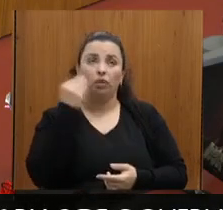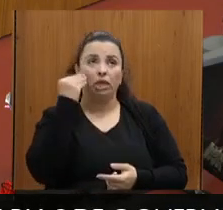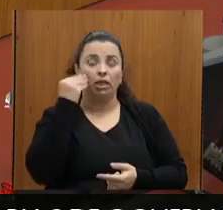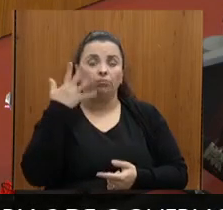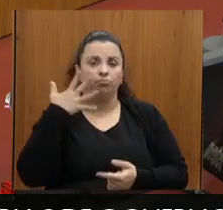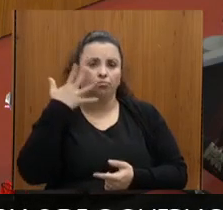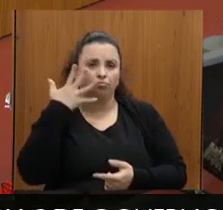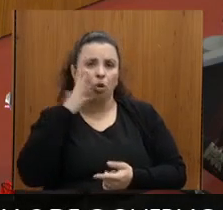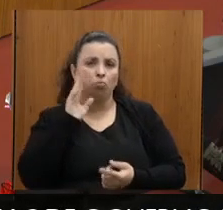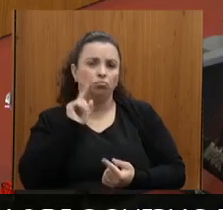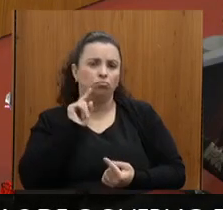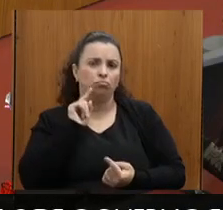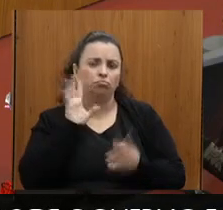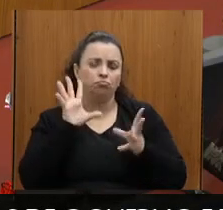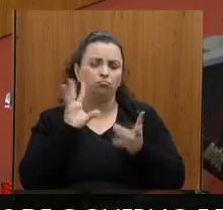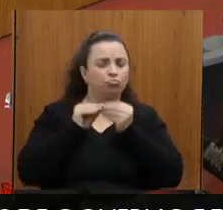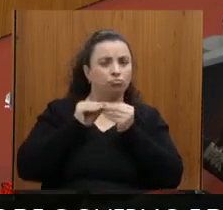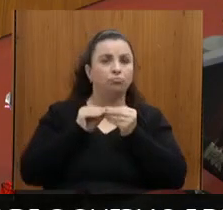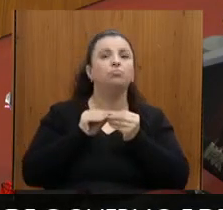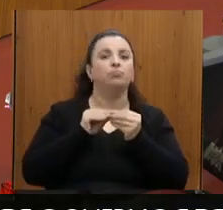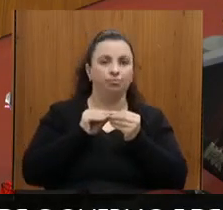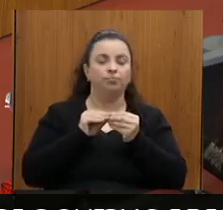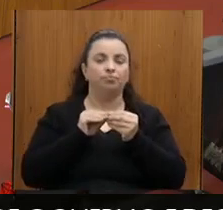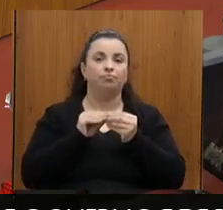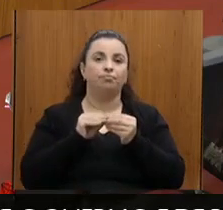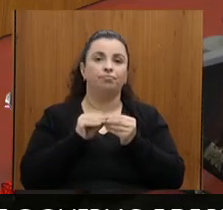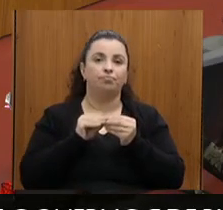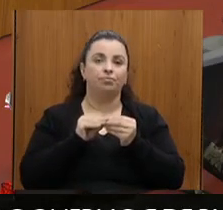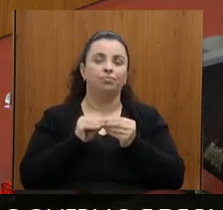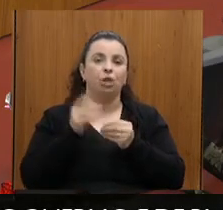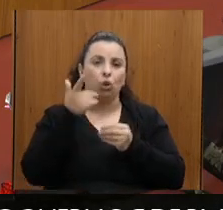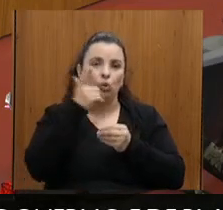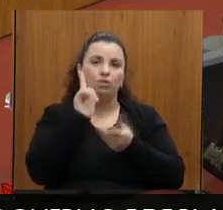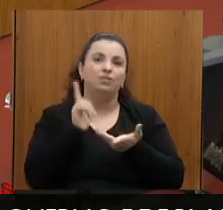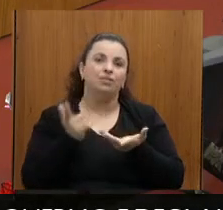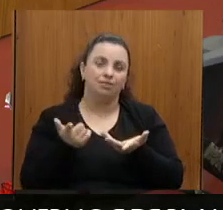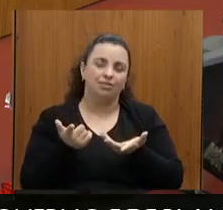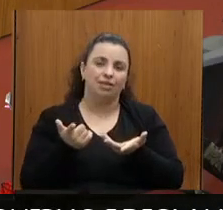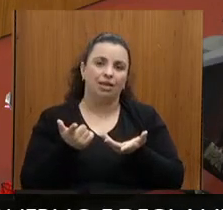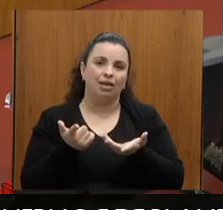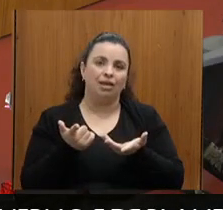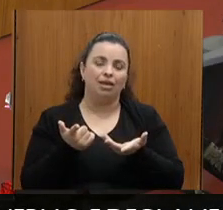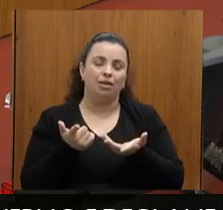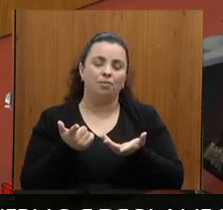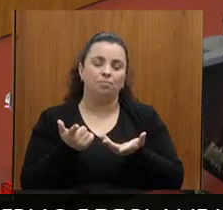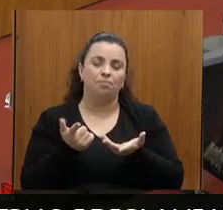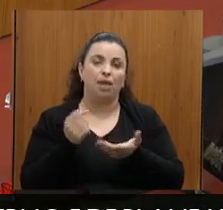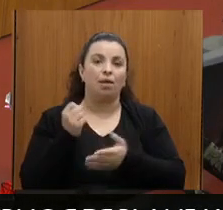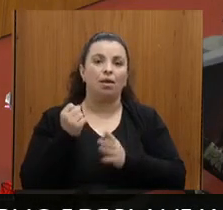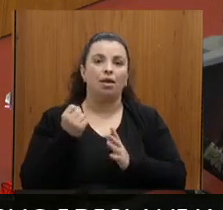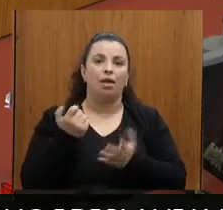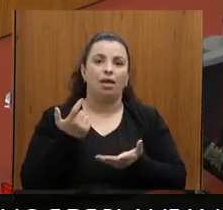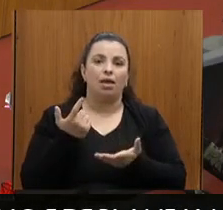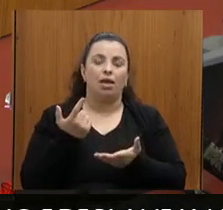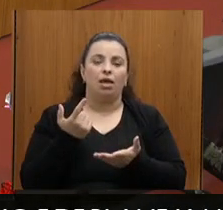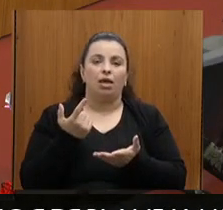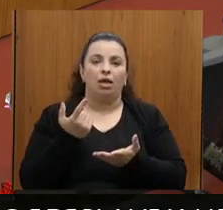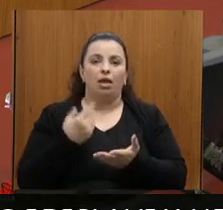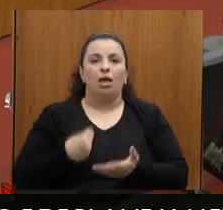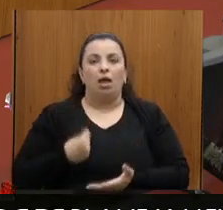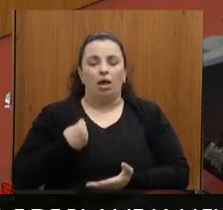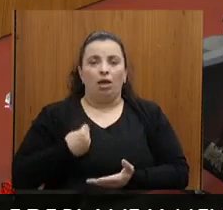minhas considerações, pessoal, até para a gente otimizar a nossa presença, sem prejuízo da